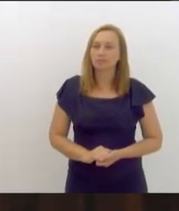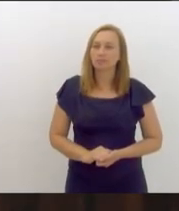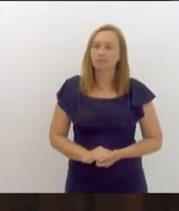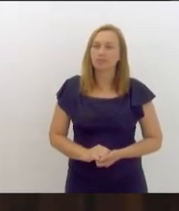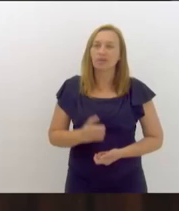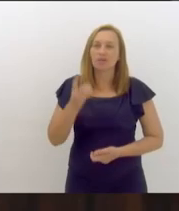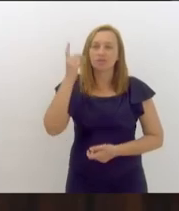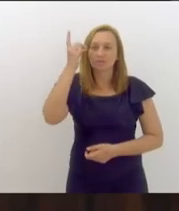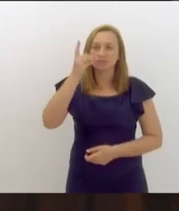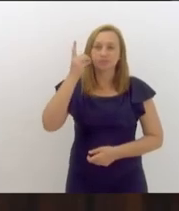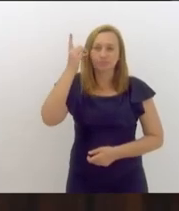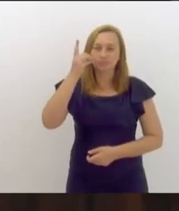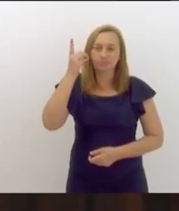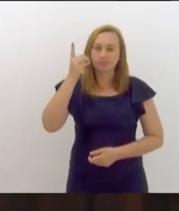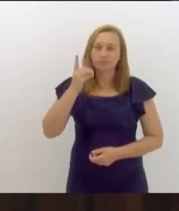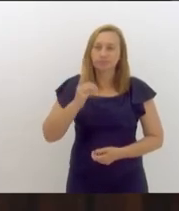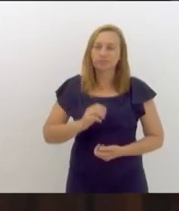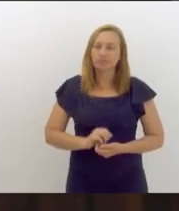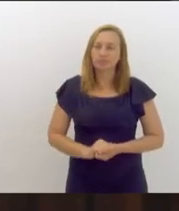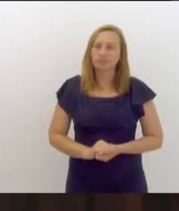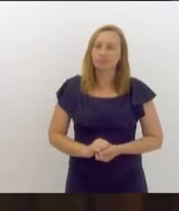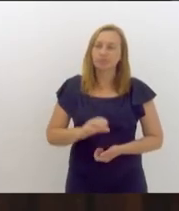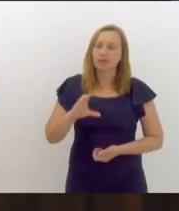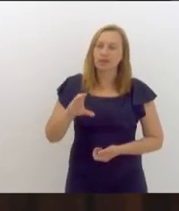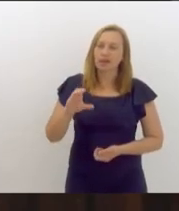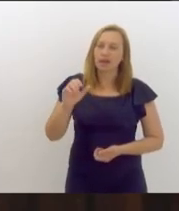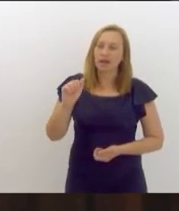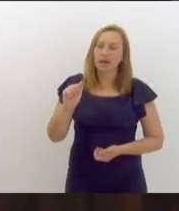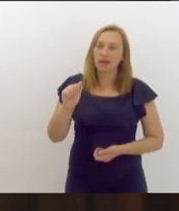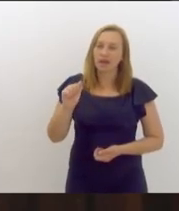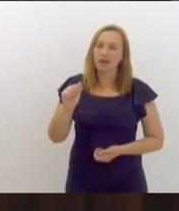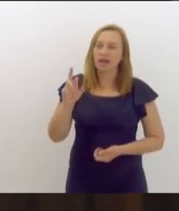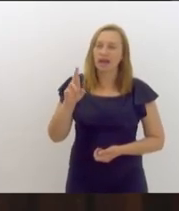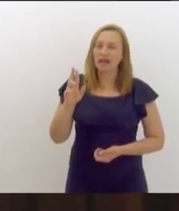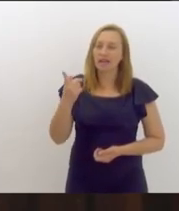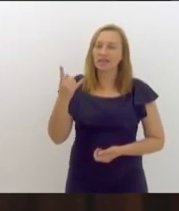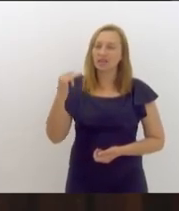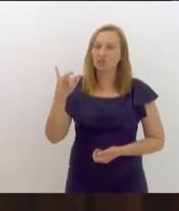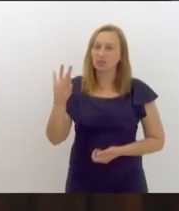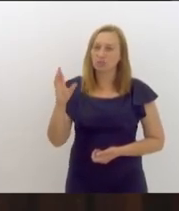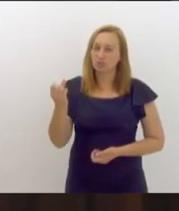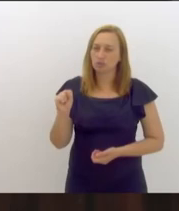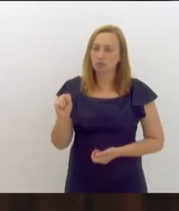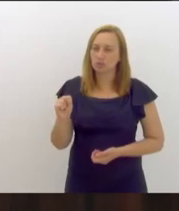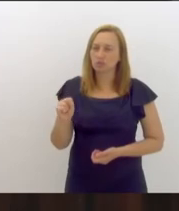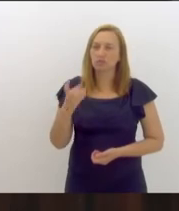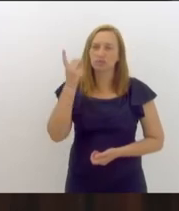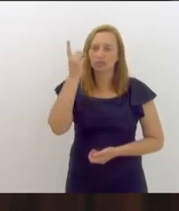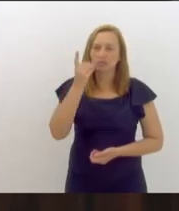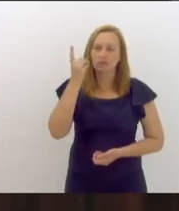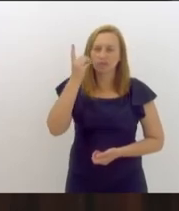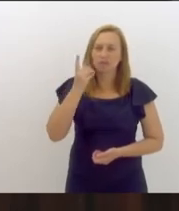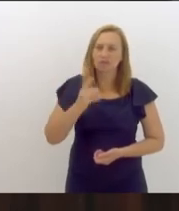deputado Carlinhos BNH deputado